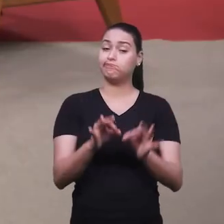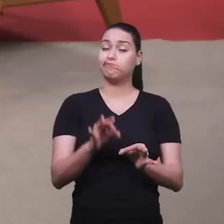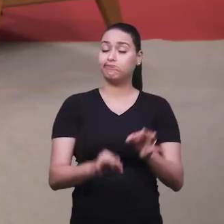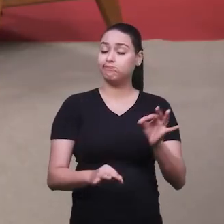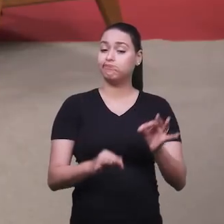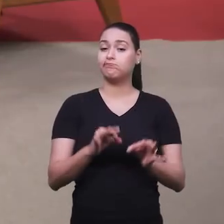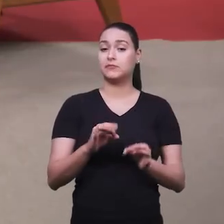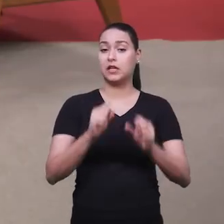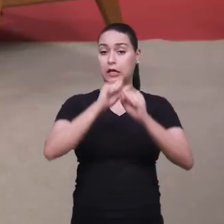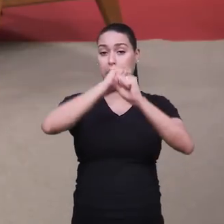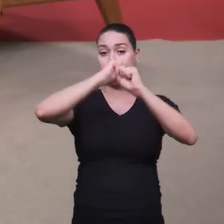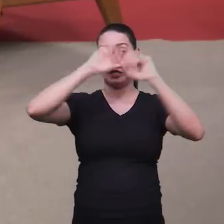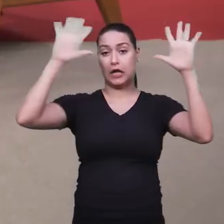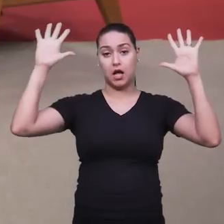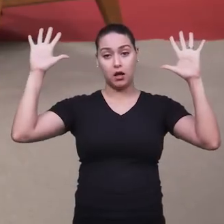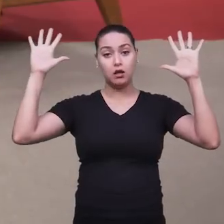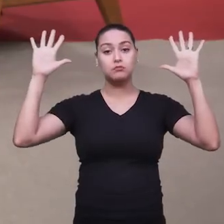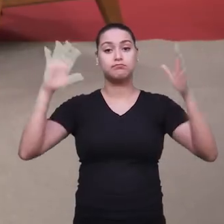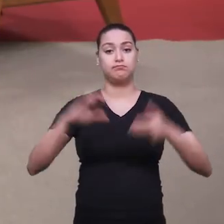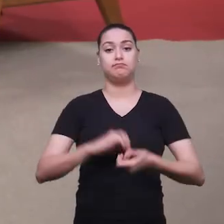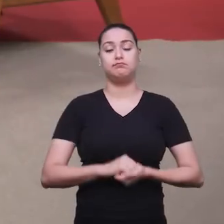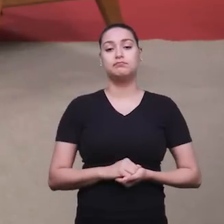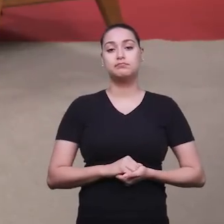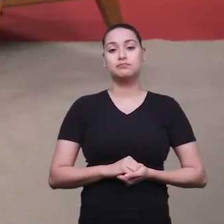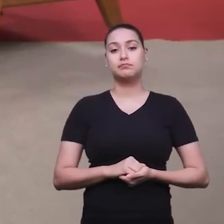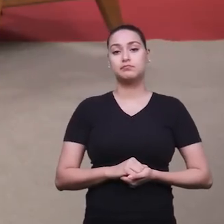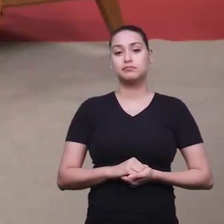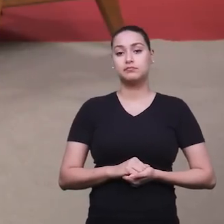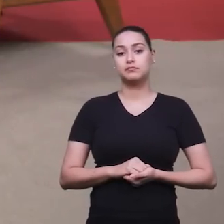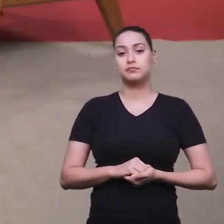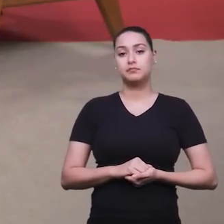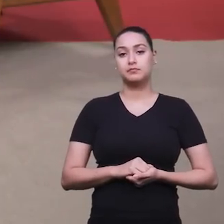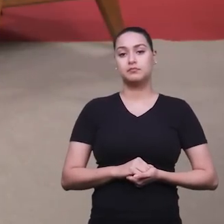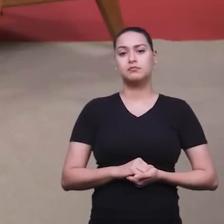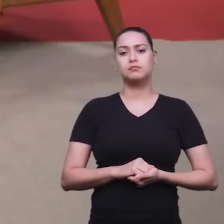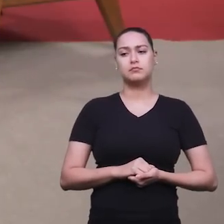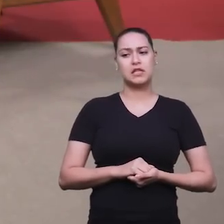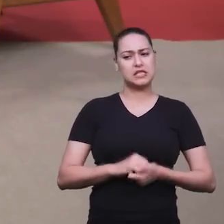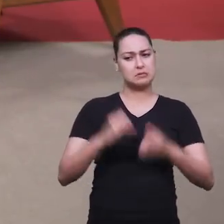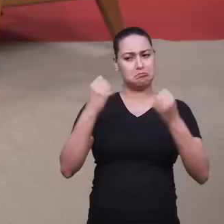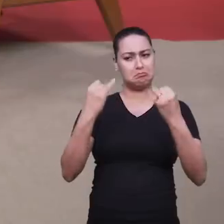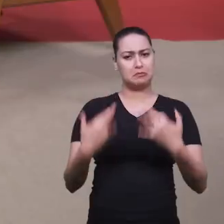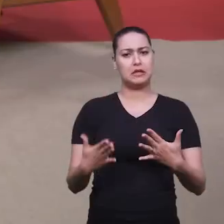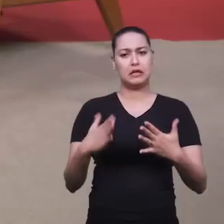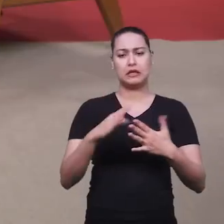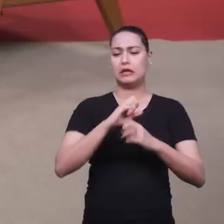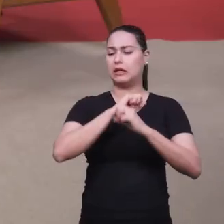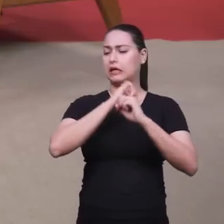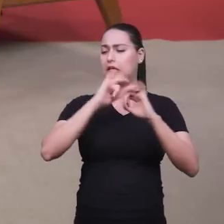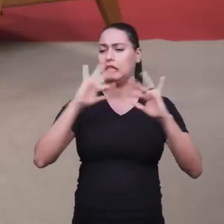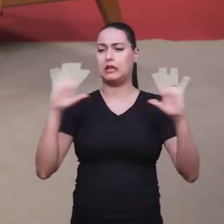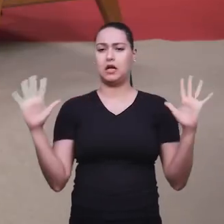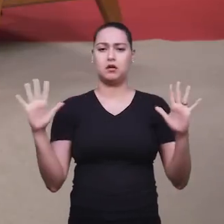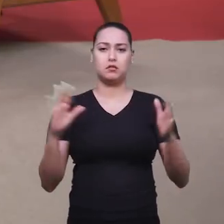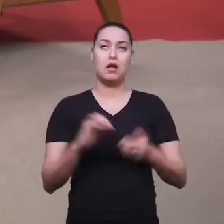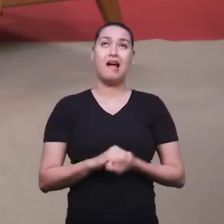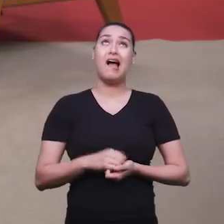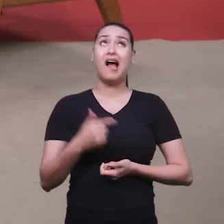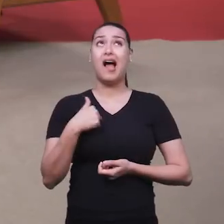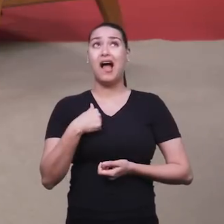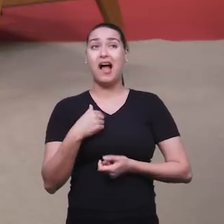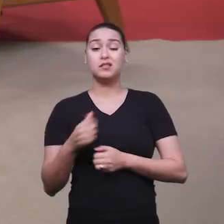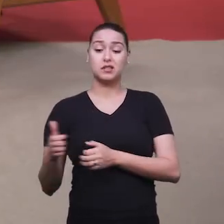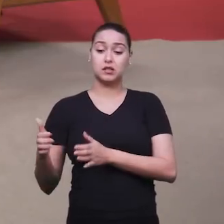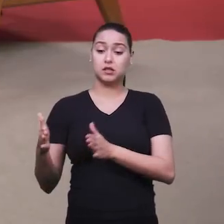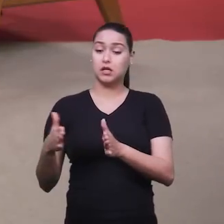um juízo definido, claro. Muito claro. Muito contundente. Né? Não